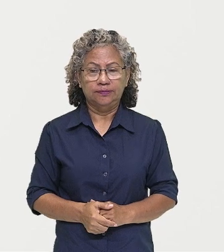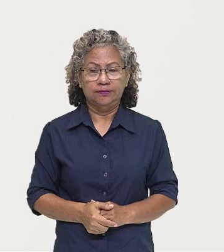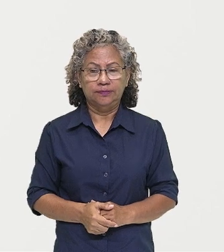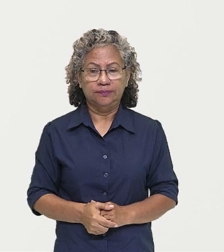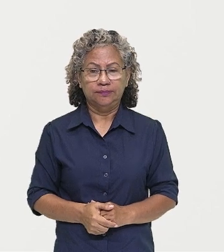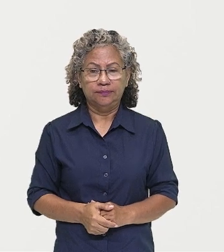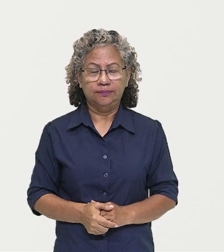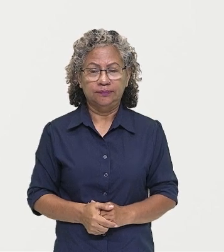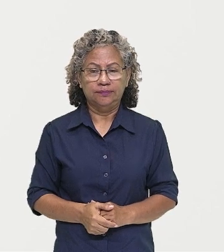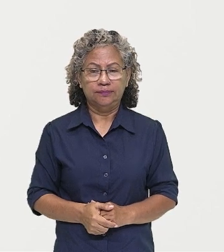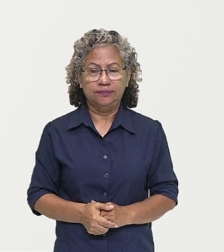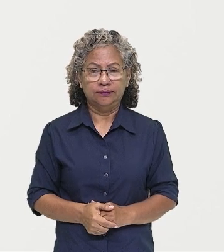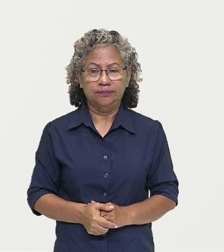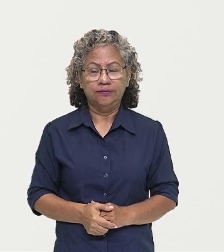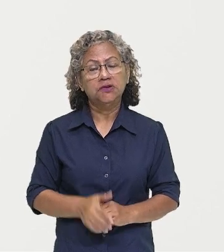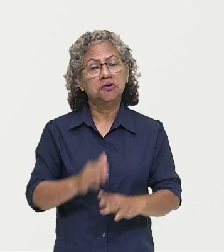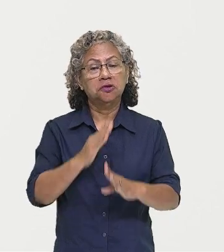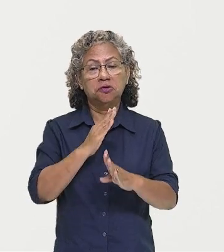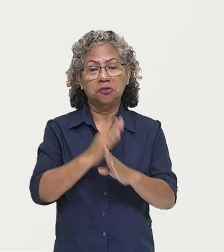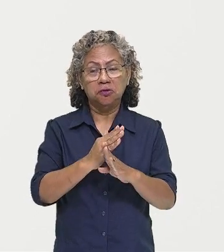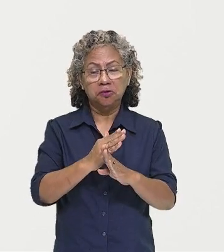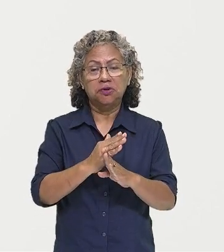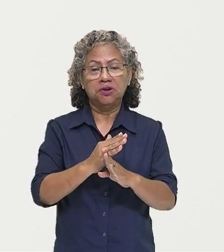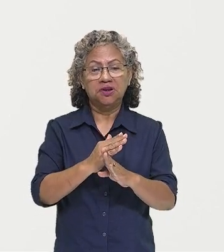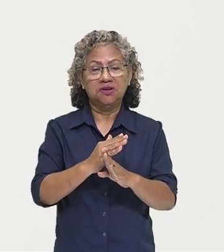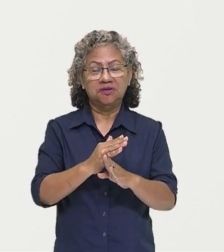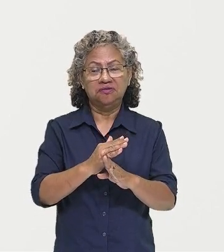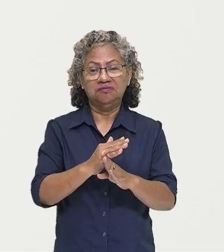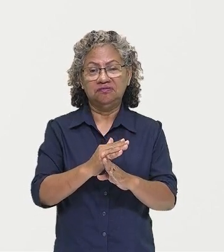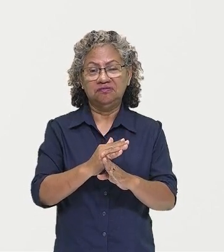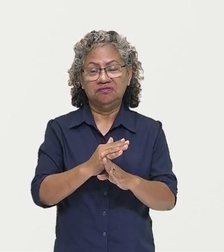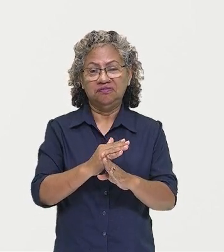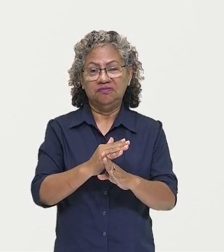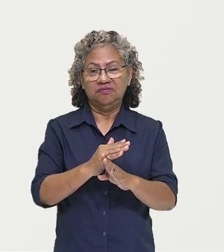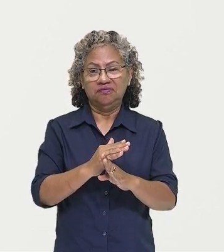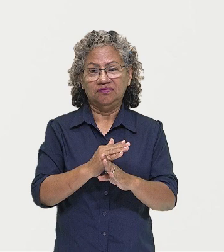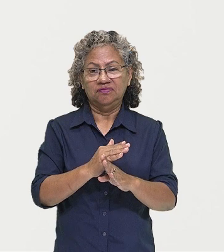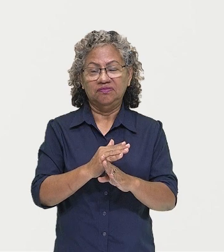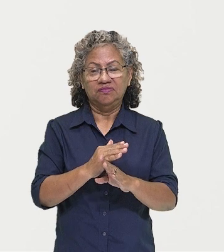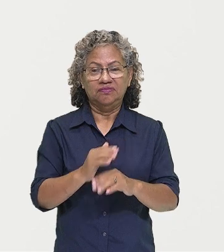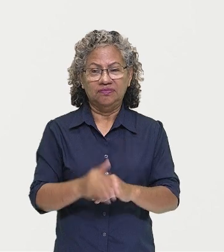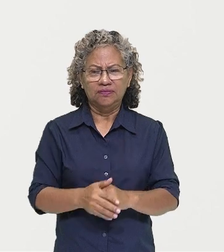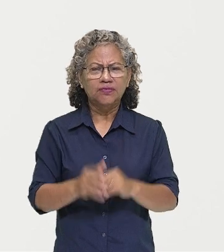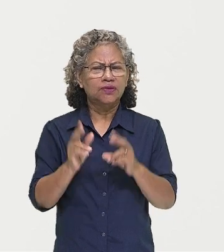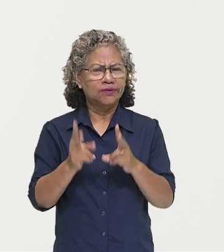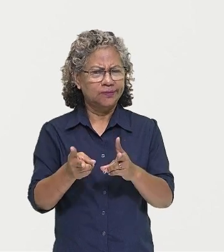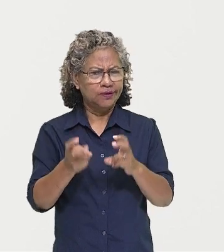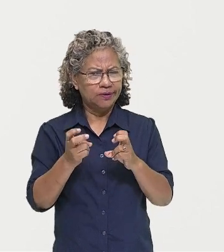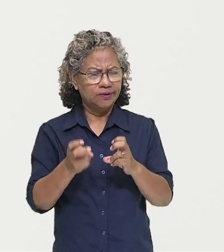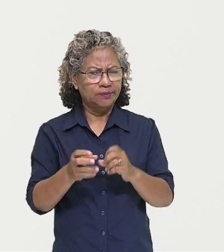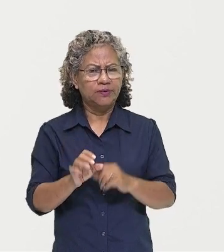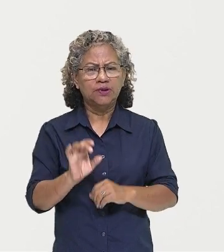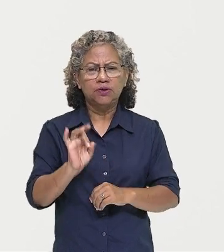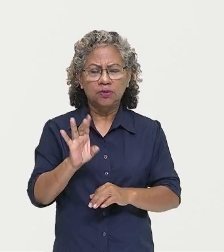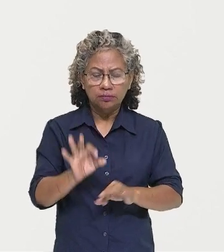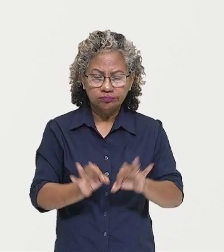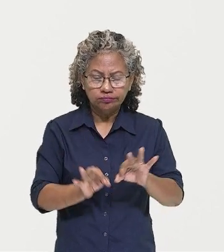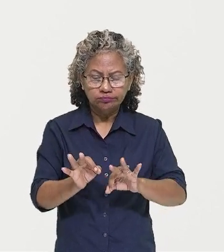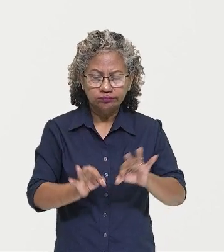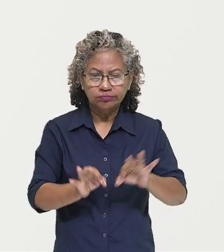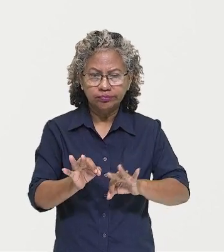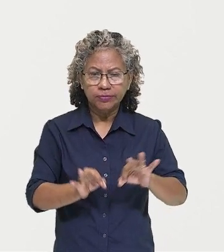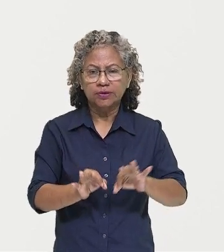newtons. Encontramos aí a segunda lei. Perceberam que é só aplicação